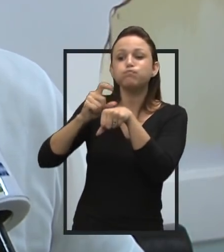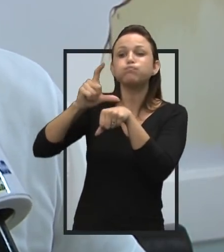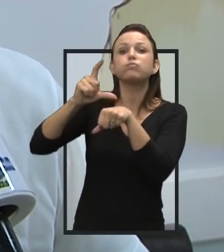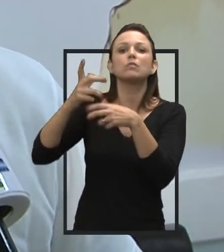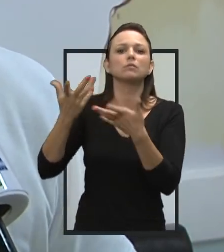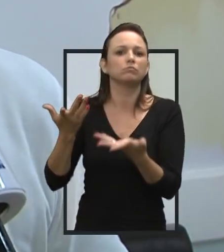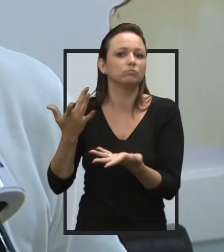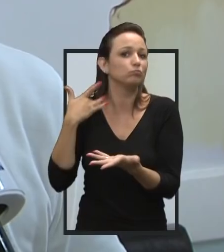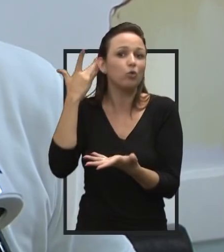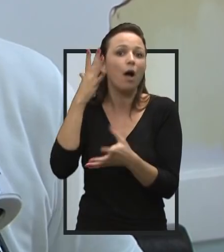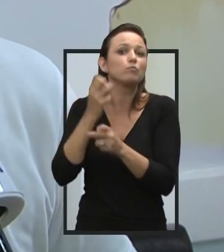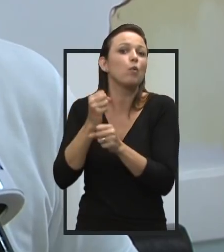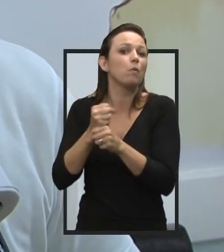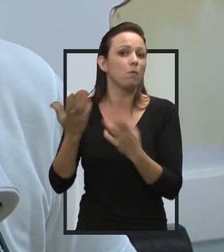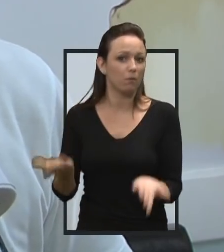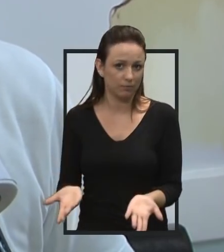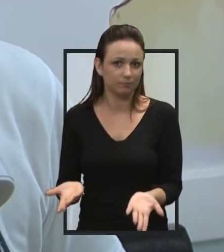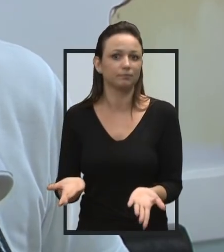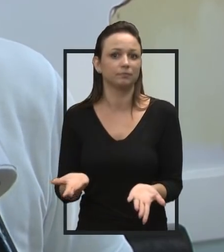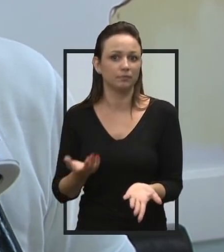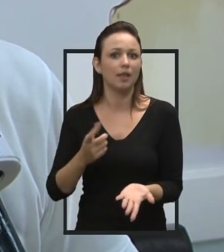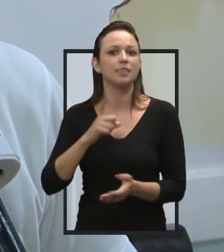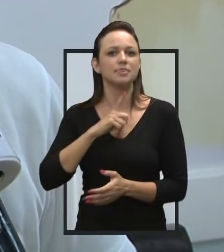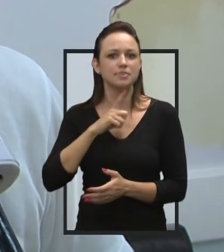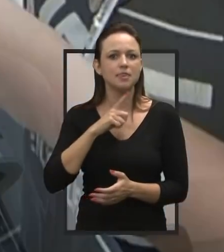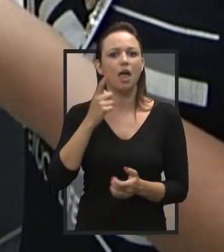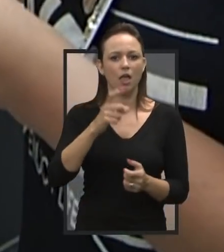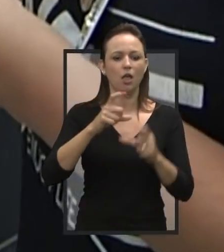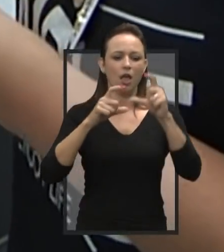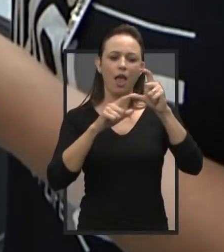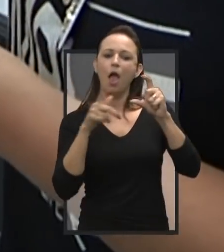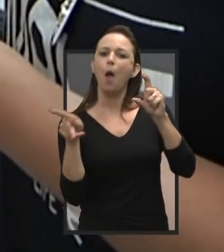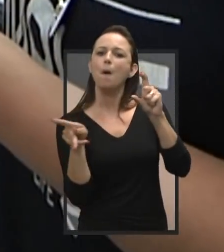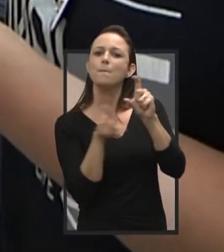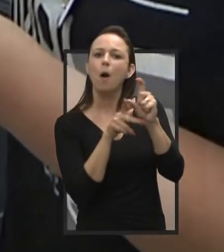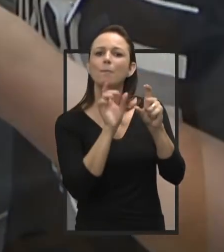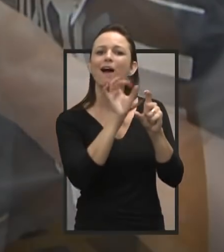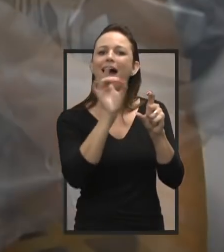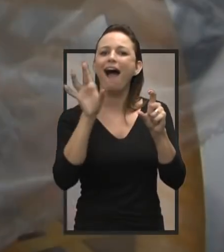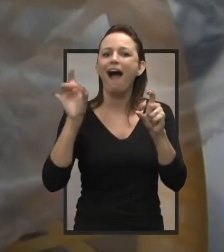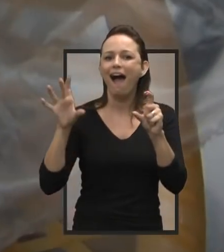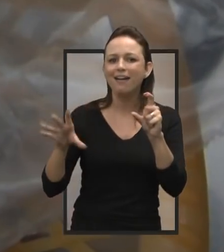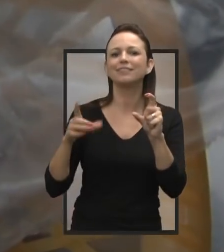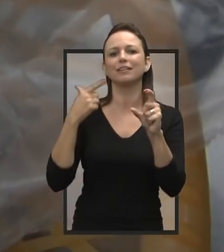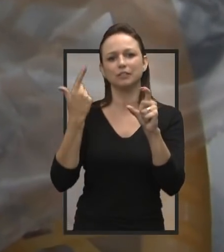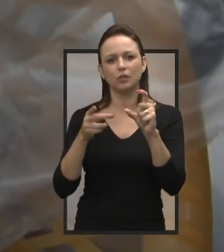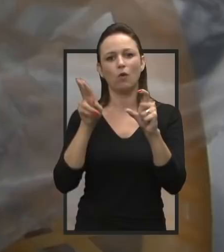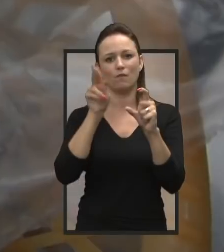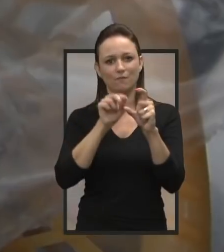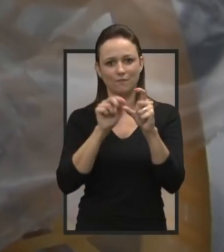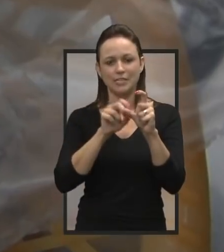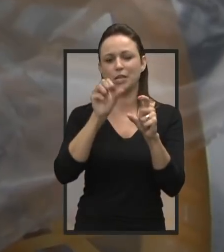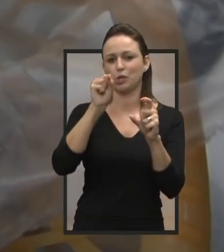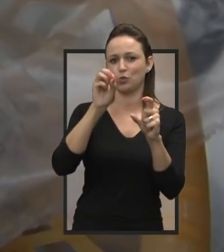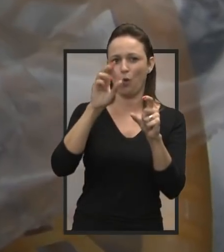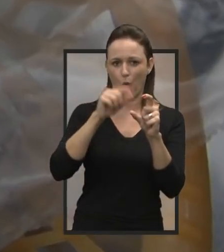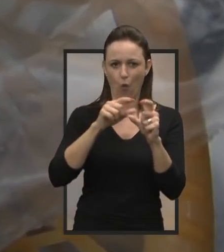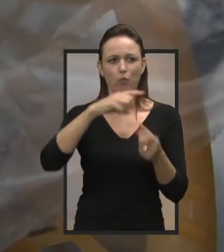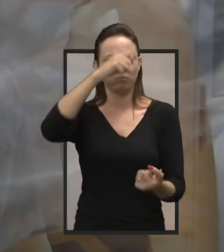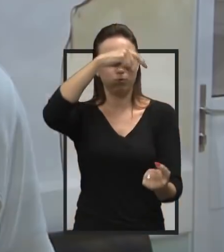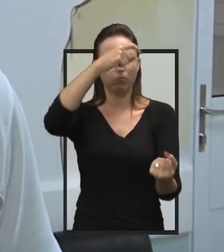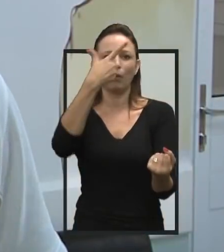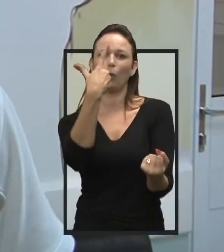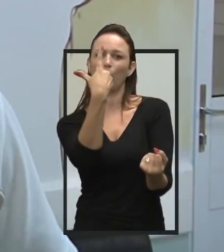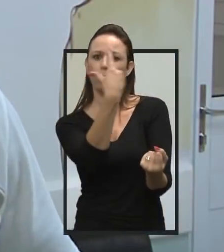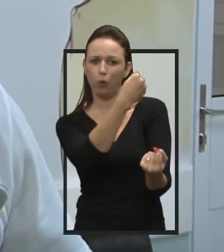de veneno, né? Aí existe uma dose que é preconizada para cada situação. O que tem que fazer é isso, é fazer o soro.